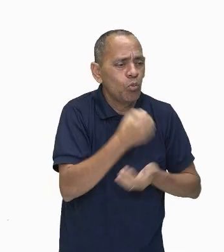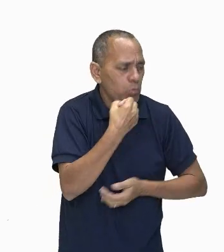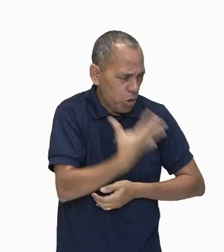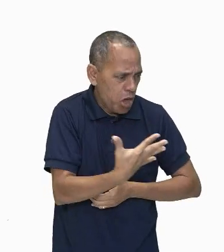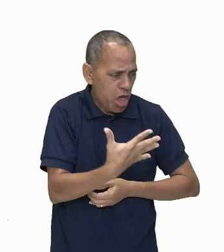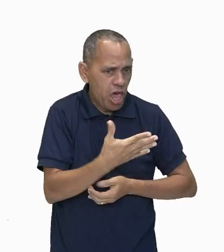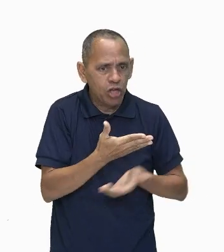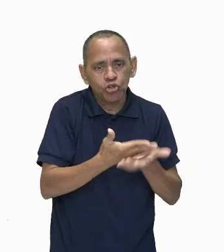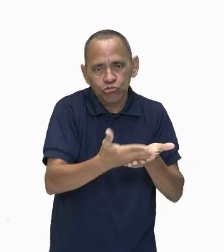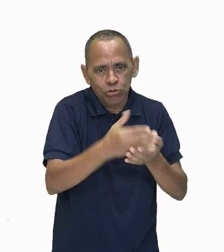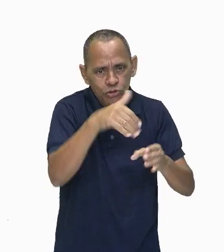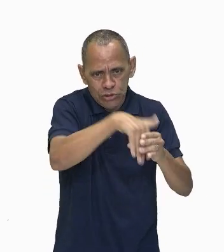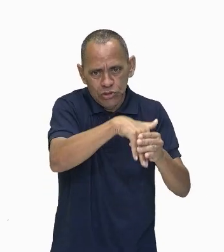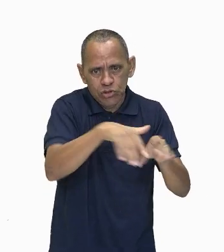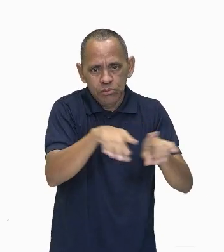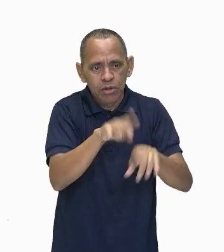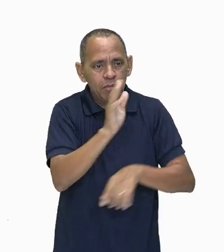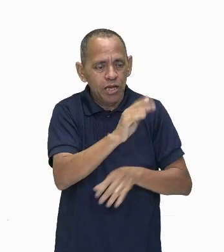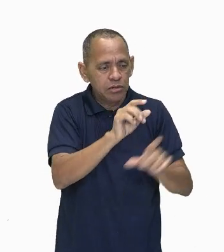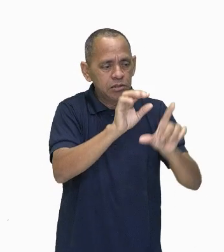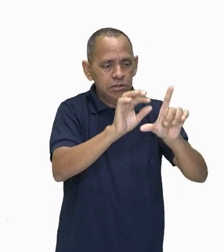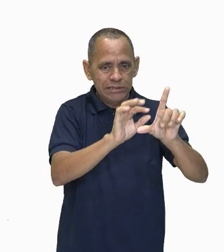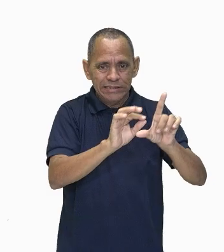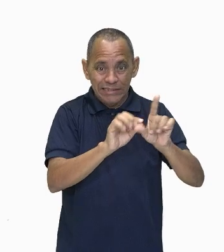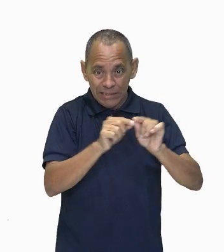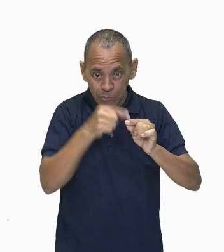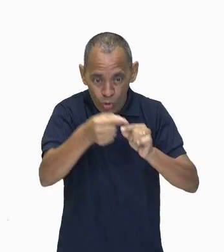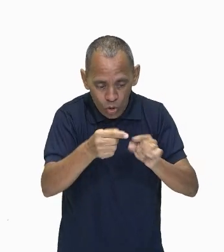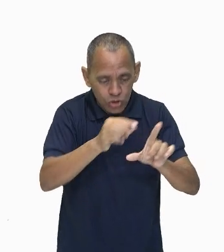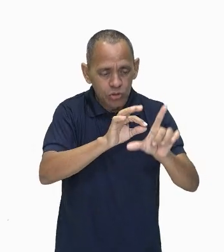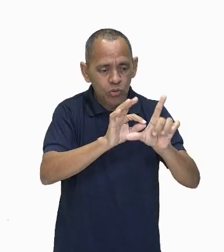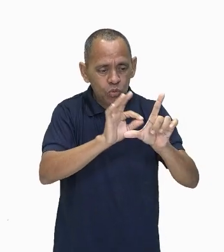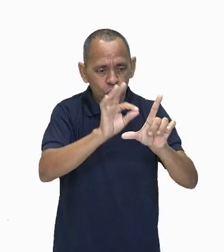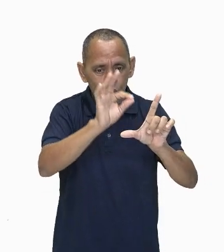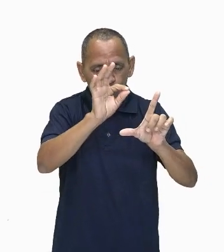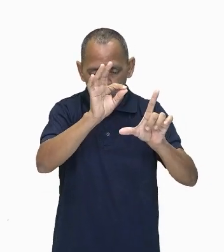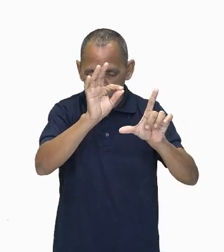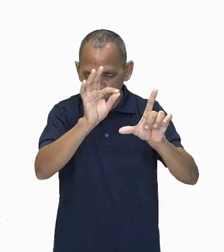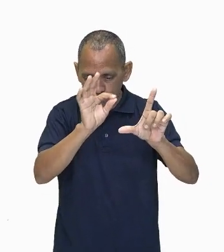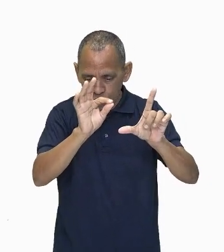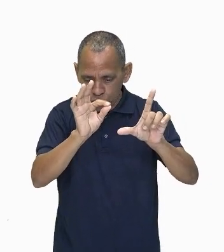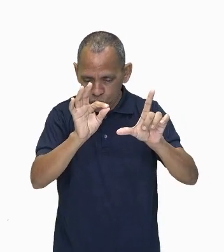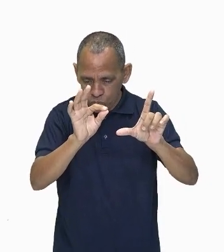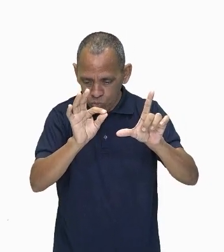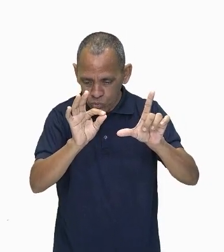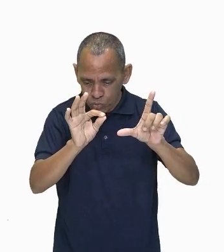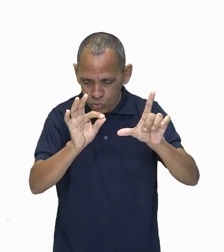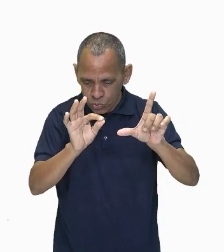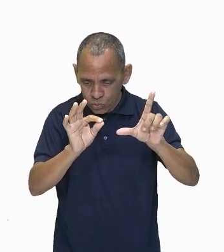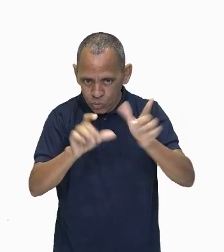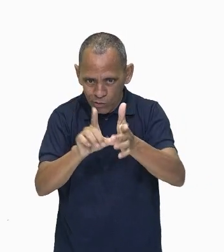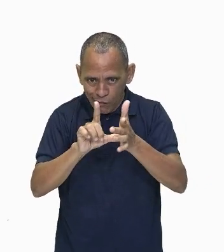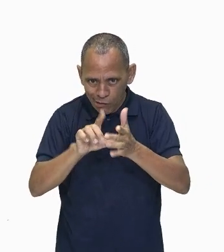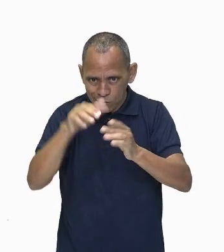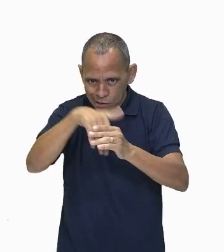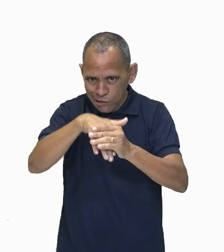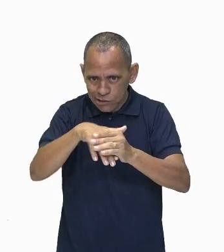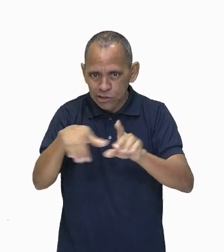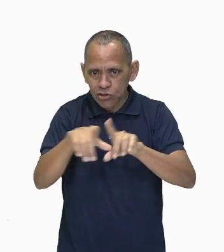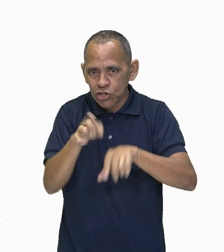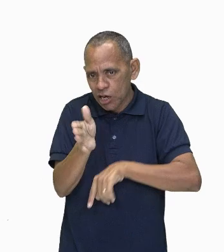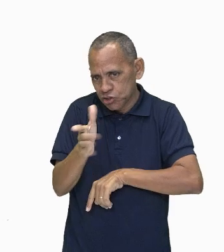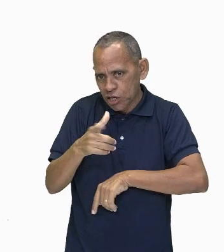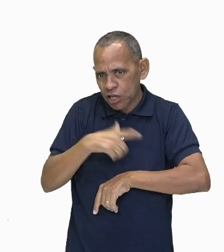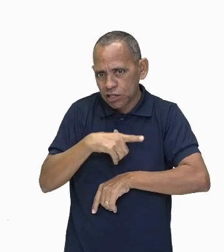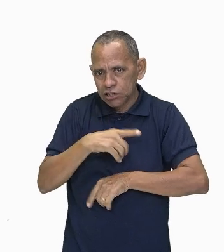das eleições, mas aí foi decaindo, chegou lá na véspera do dia da eleição, ele já está com a intenção de